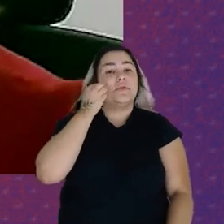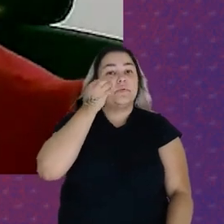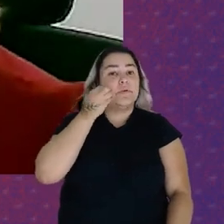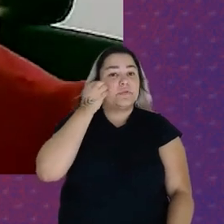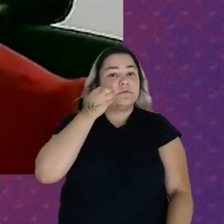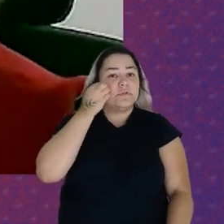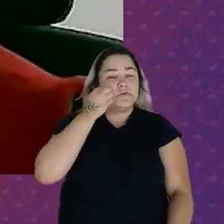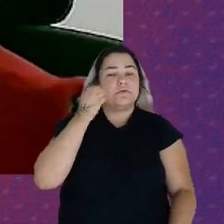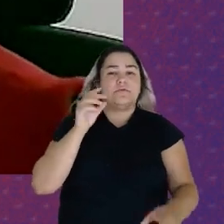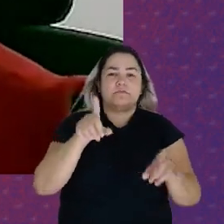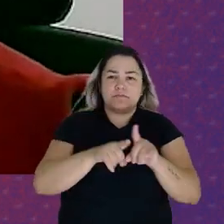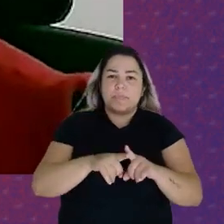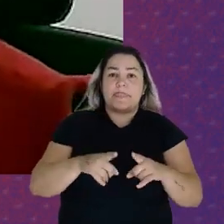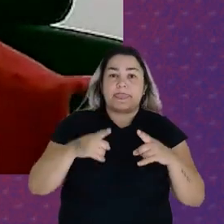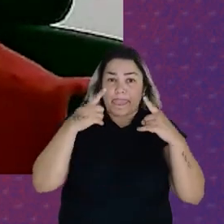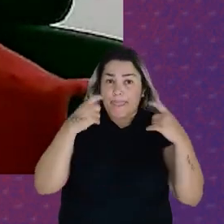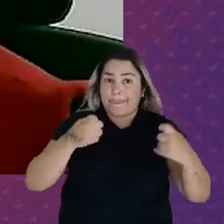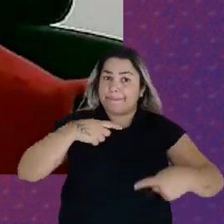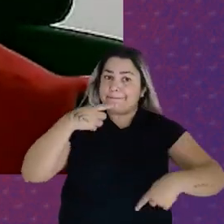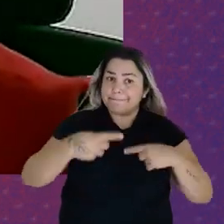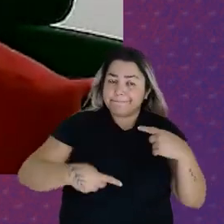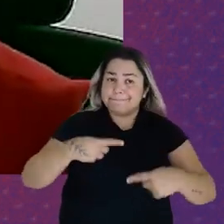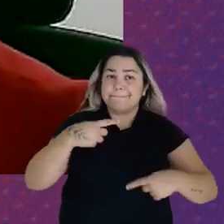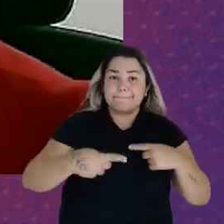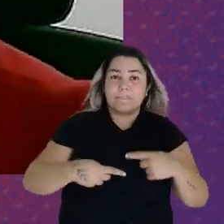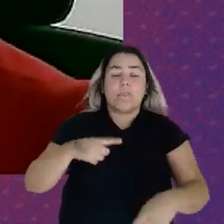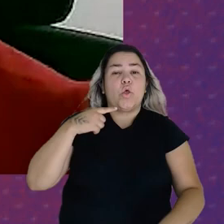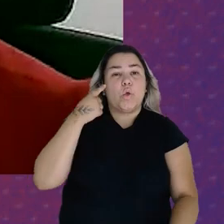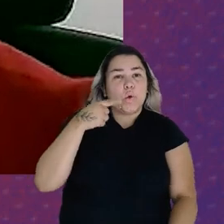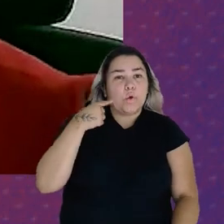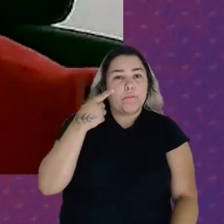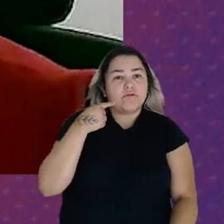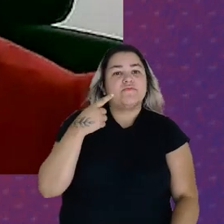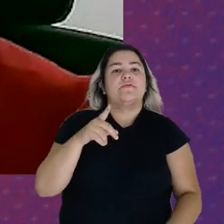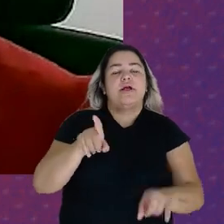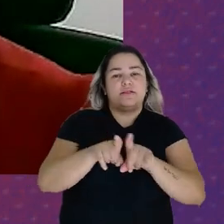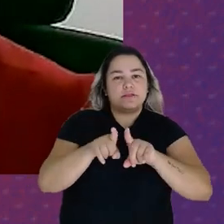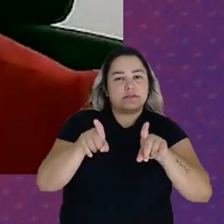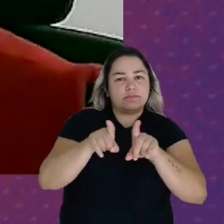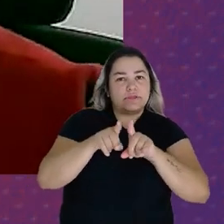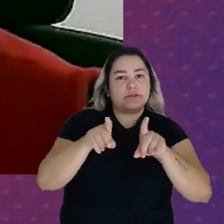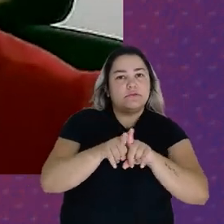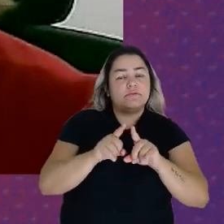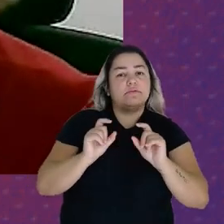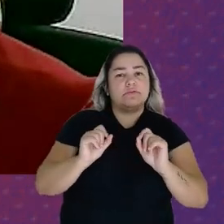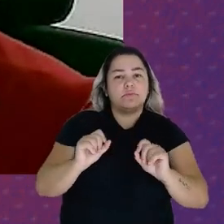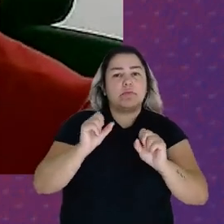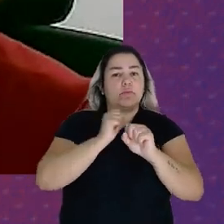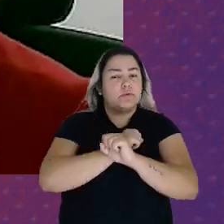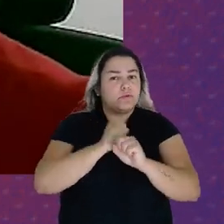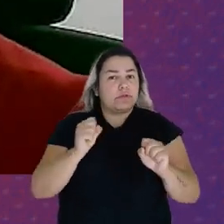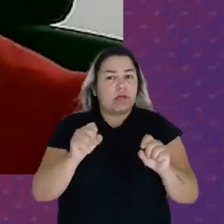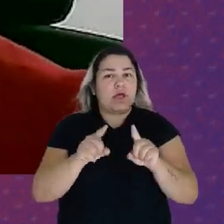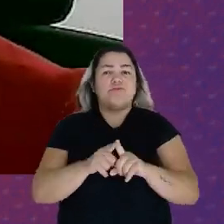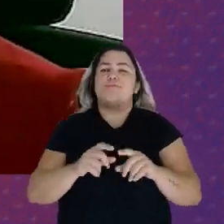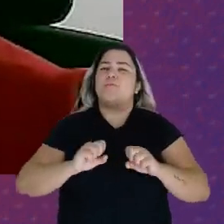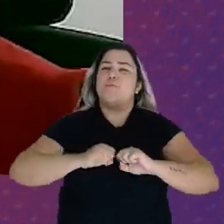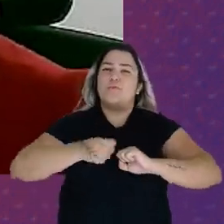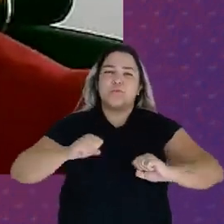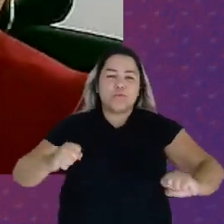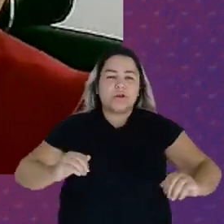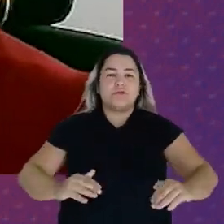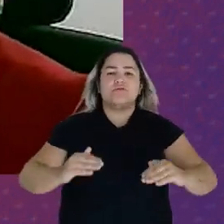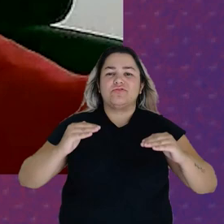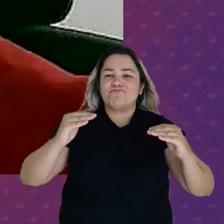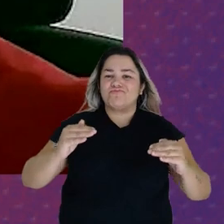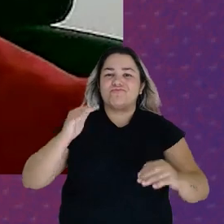violência política, quanto como advogada também, que há uma dificuldade ainda muito grande no entendimento,